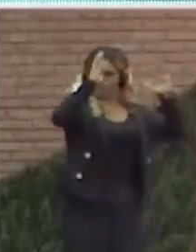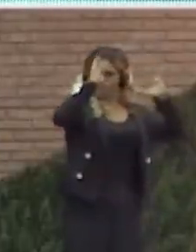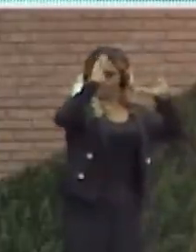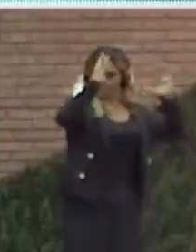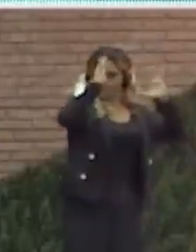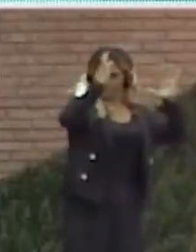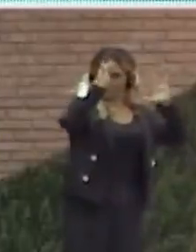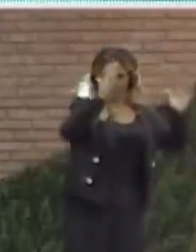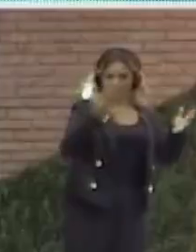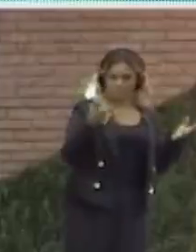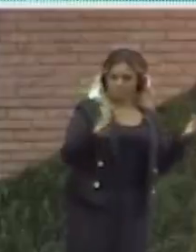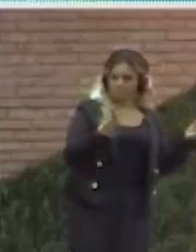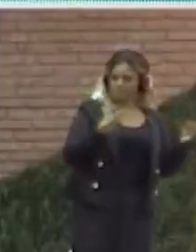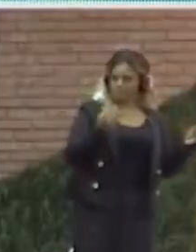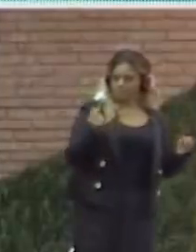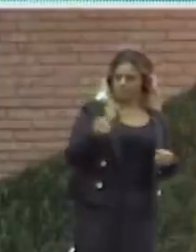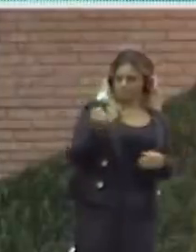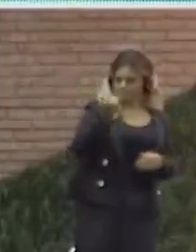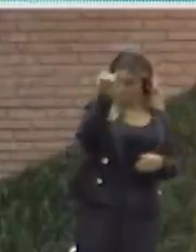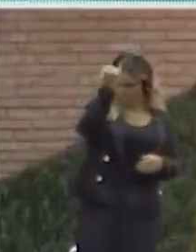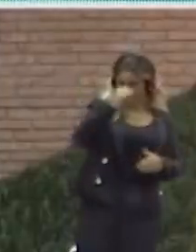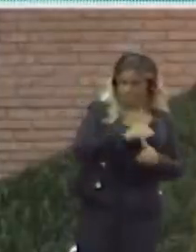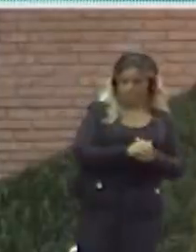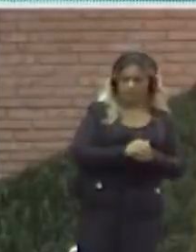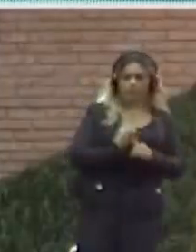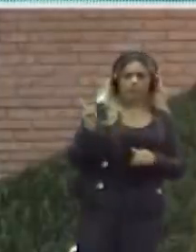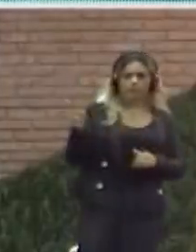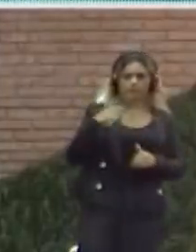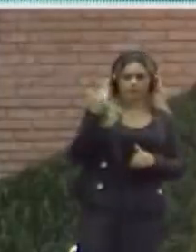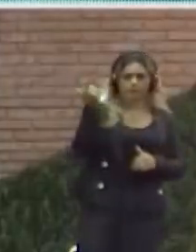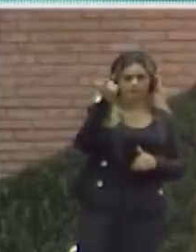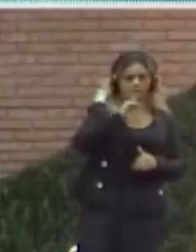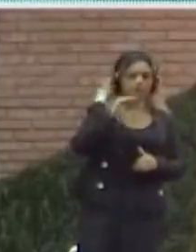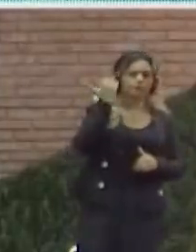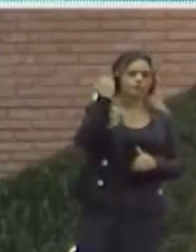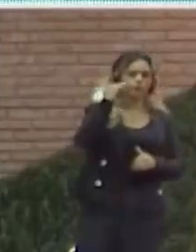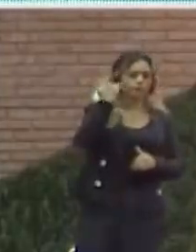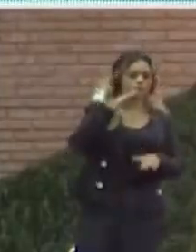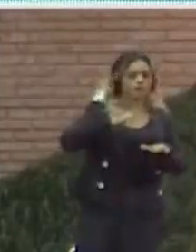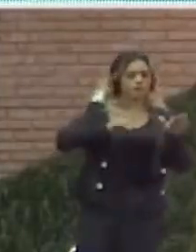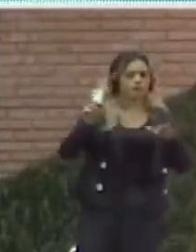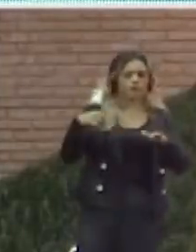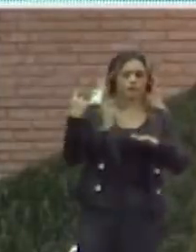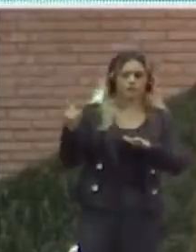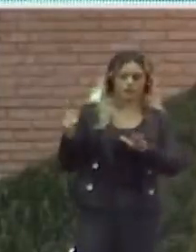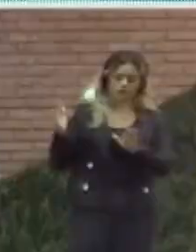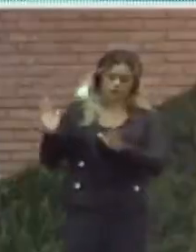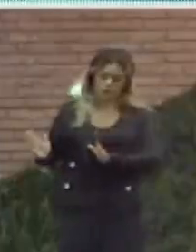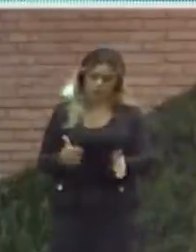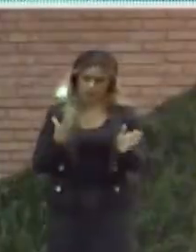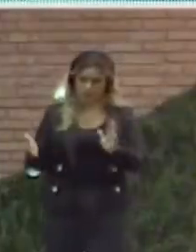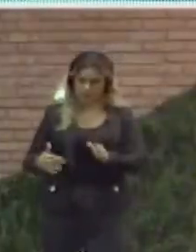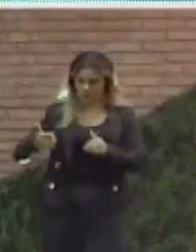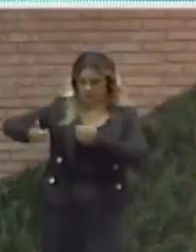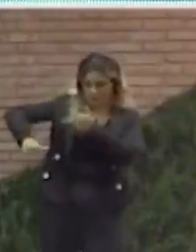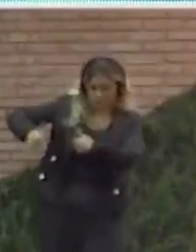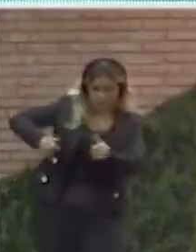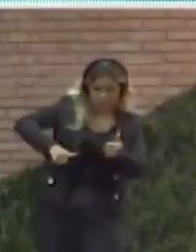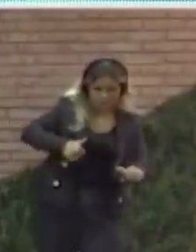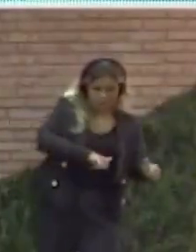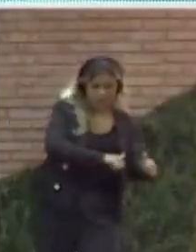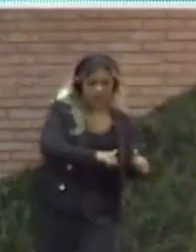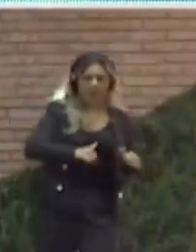gente assim de forma muito importante, para que a gente reveja, talvez, os nossos processos. Não só